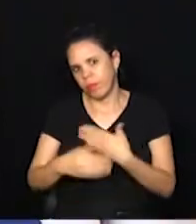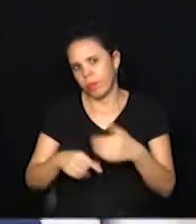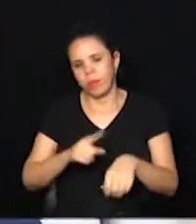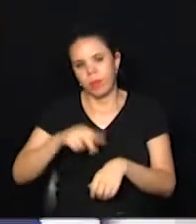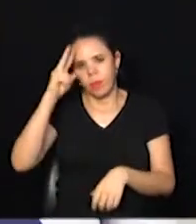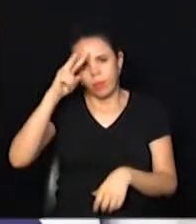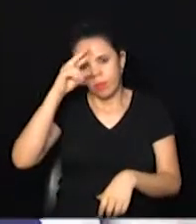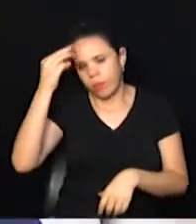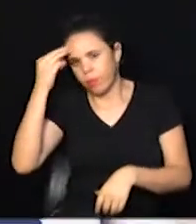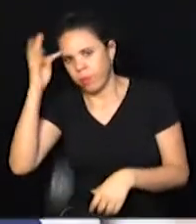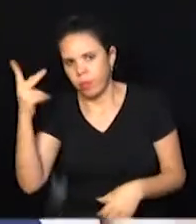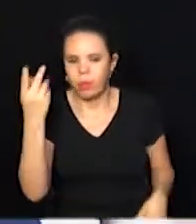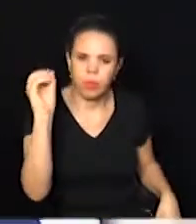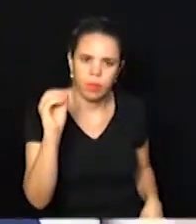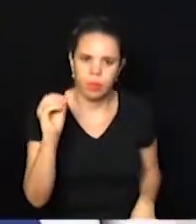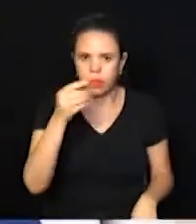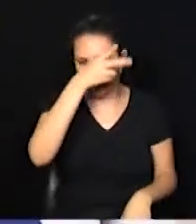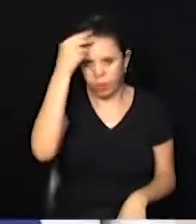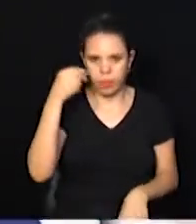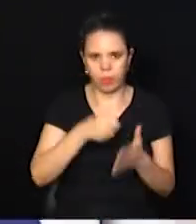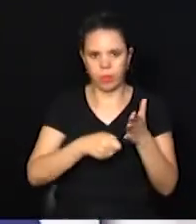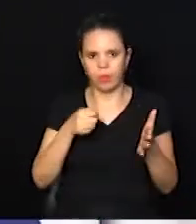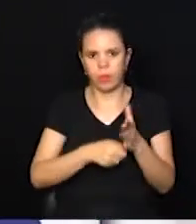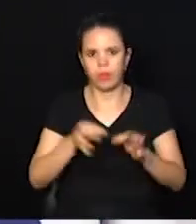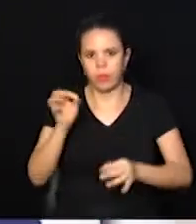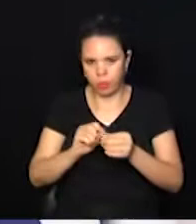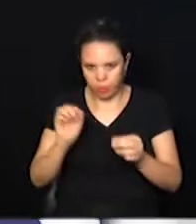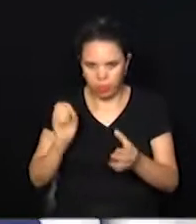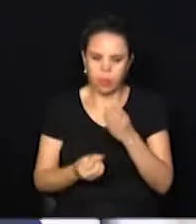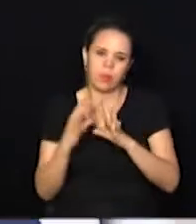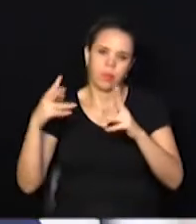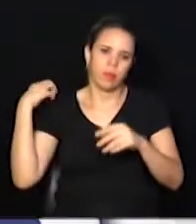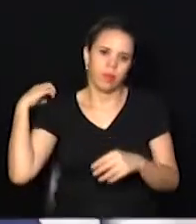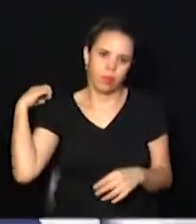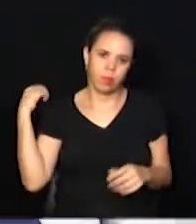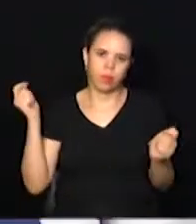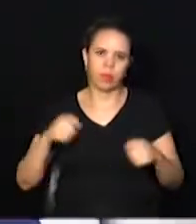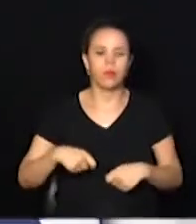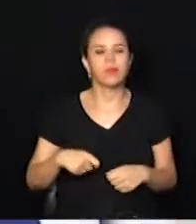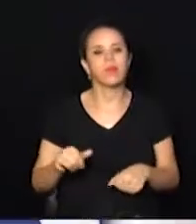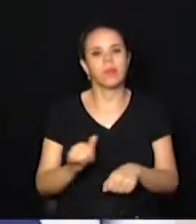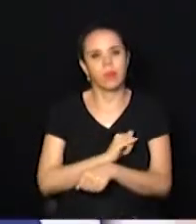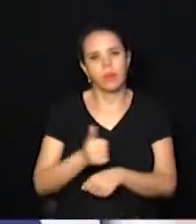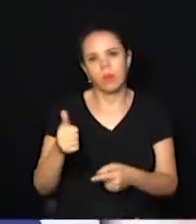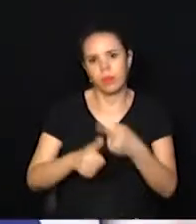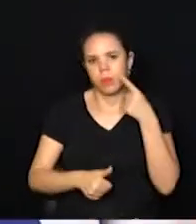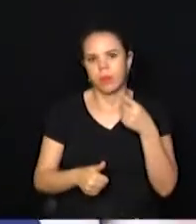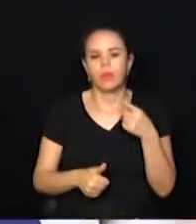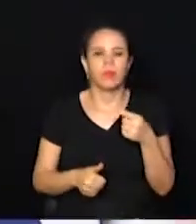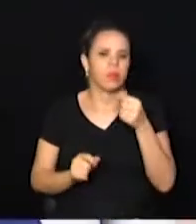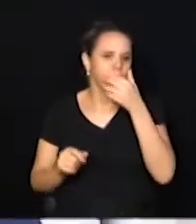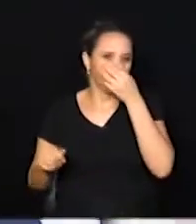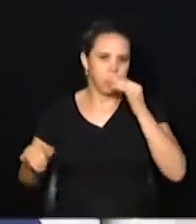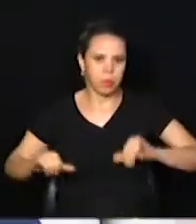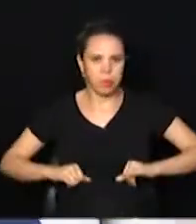lembrar da memória do Toninho e reivindicar que a justiça seja feita por todos os meios possíveis, né? Primeiro, para que quem sofre